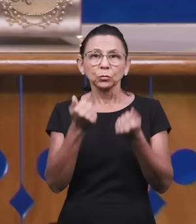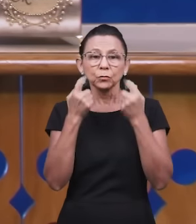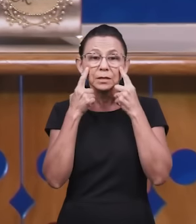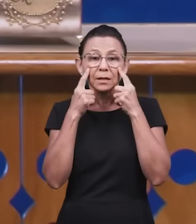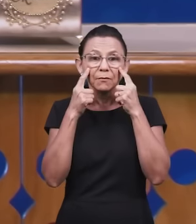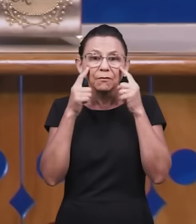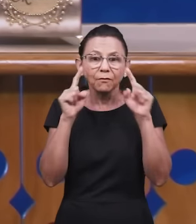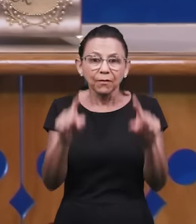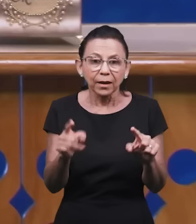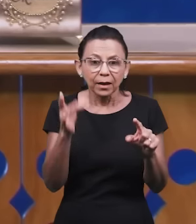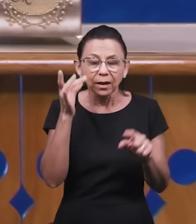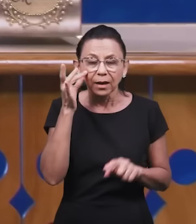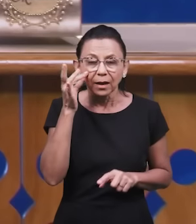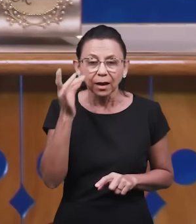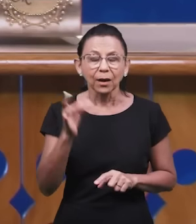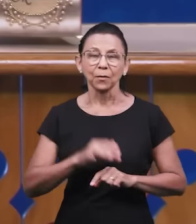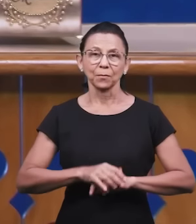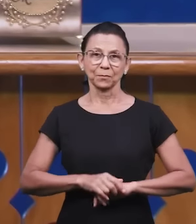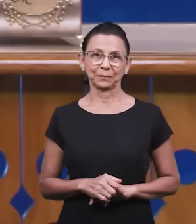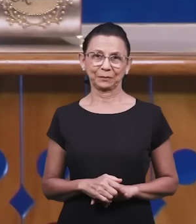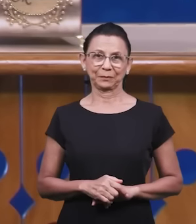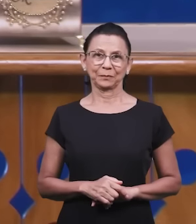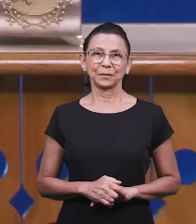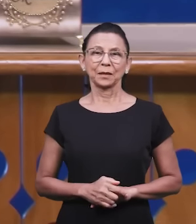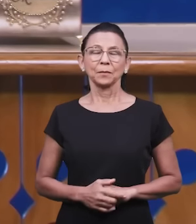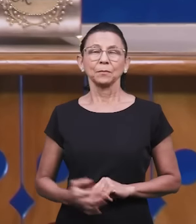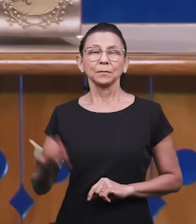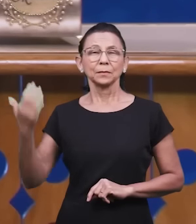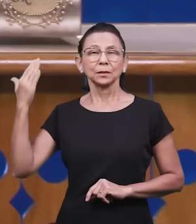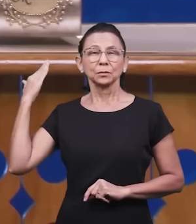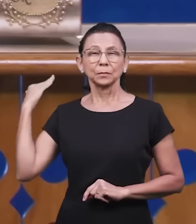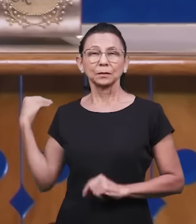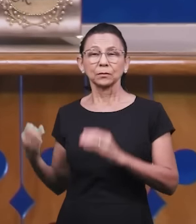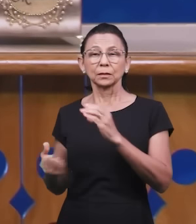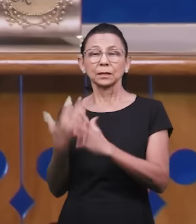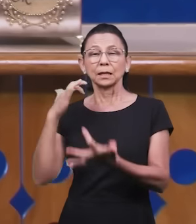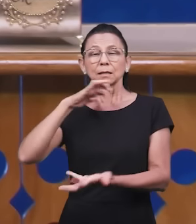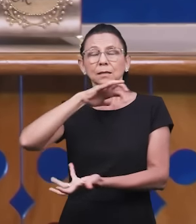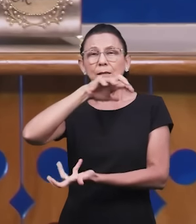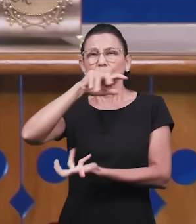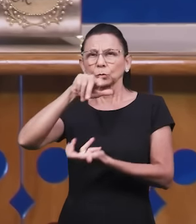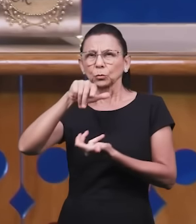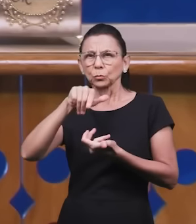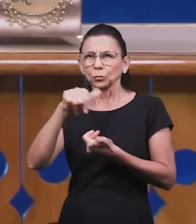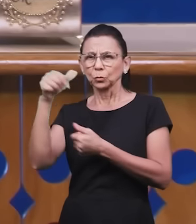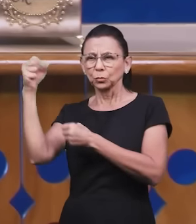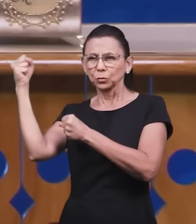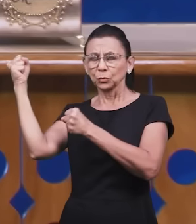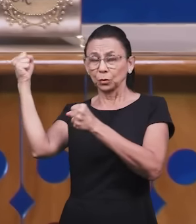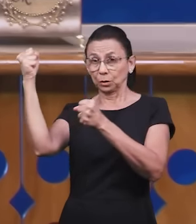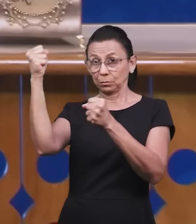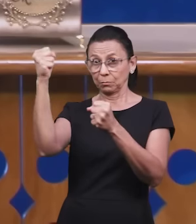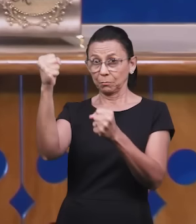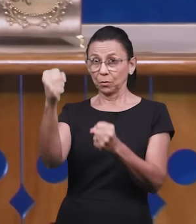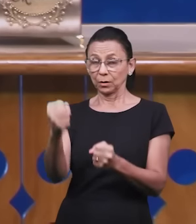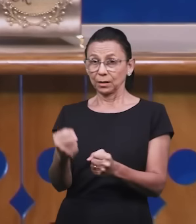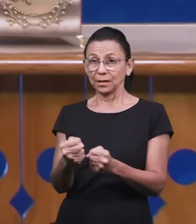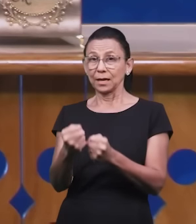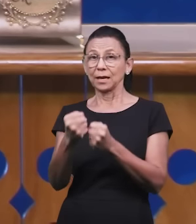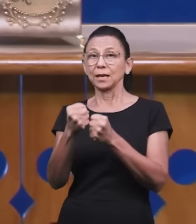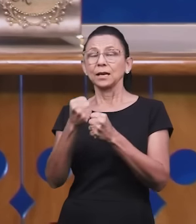que as coisas invisíveis desde a criação do mundo, tanto seu eterno poder, o poder de Deus, como a sua divindade, se entendem